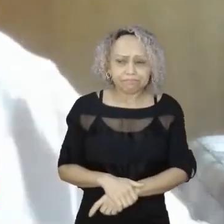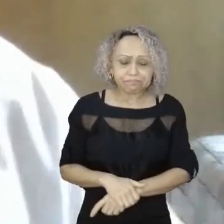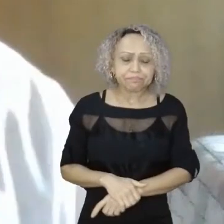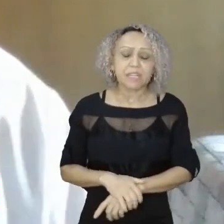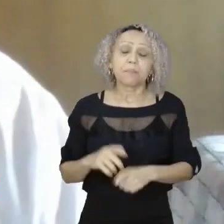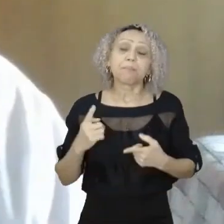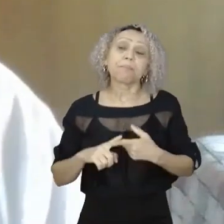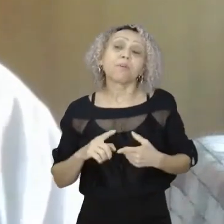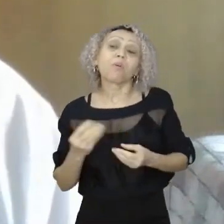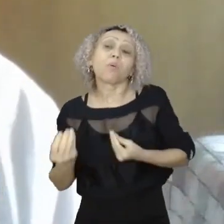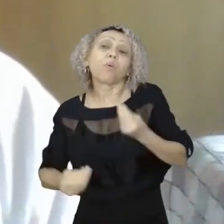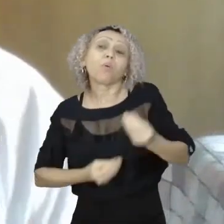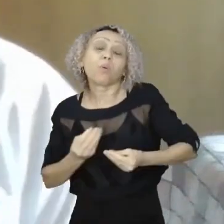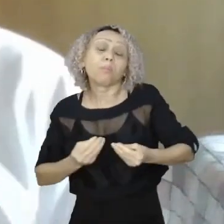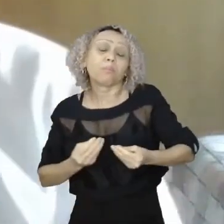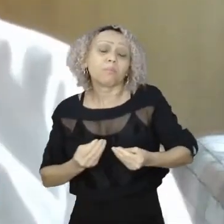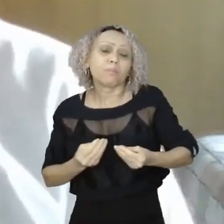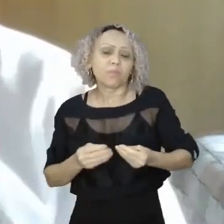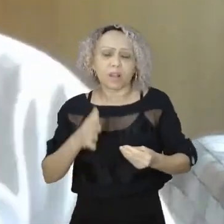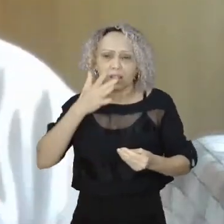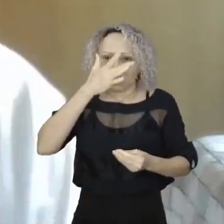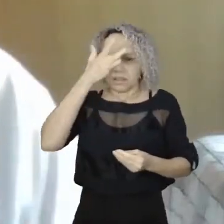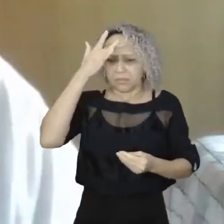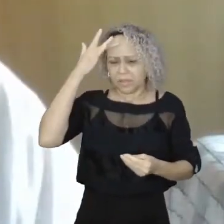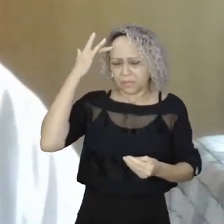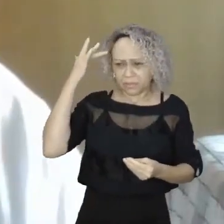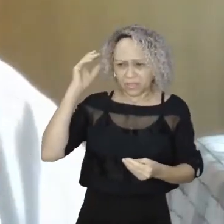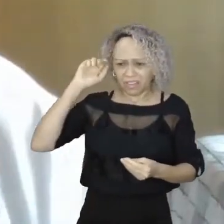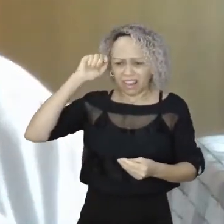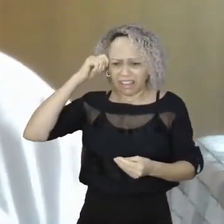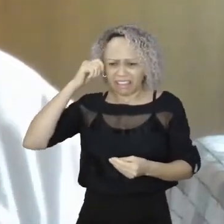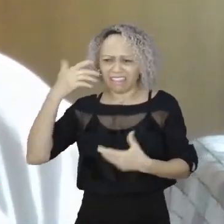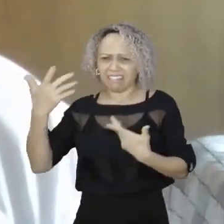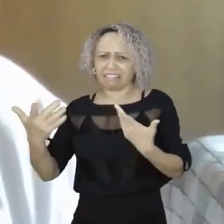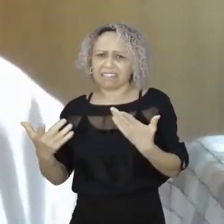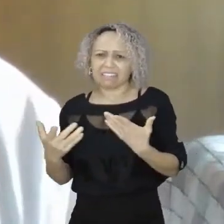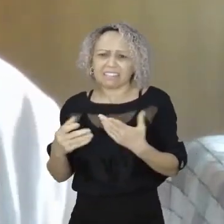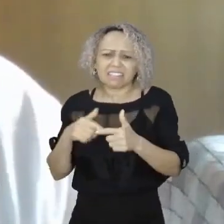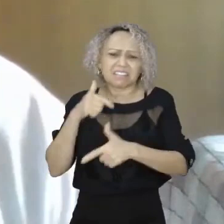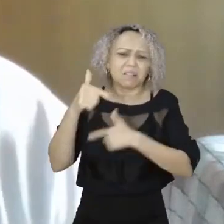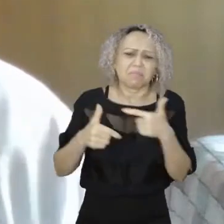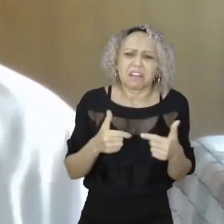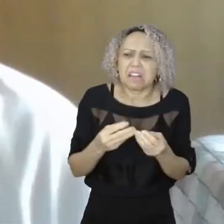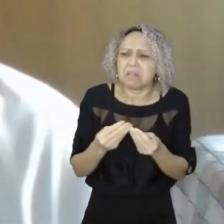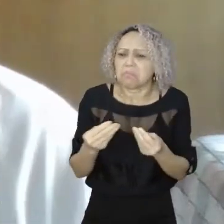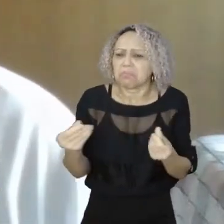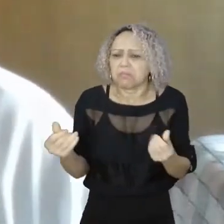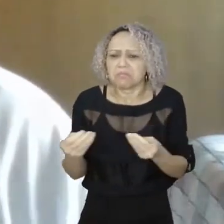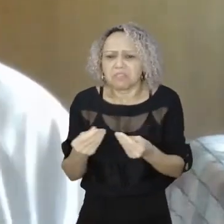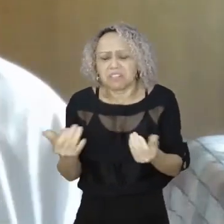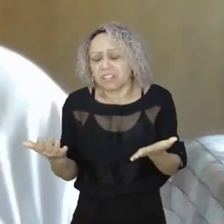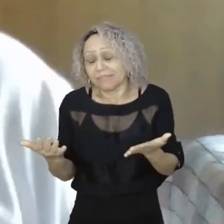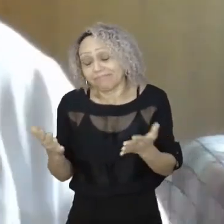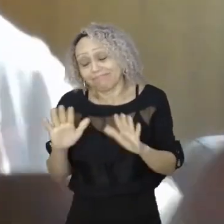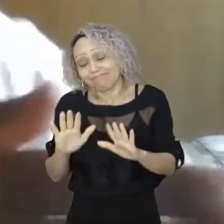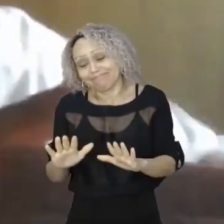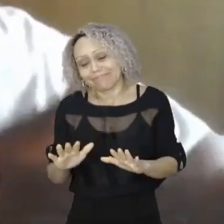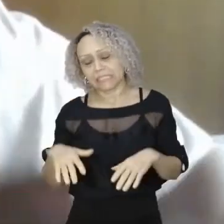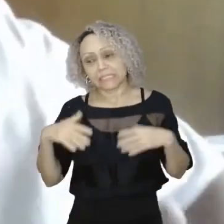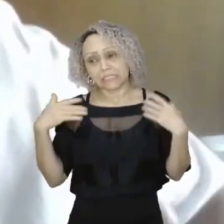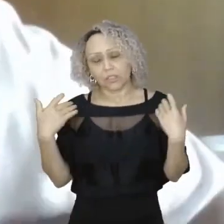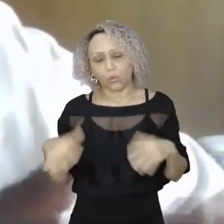escravização de pessoas negras, né? Essa saída, essa tentativa de saída, ela leva muito tempo. E